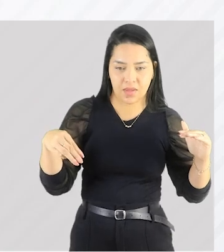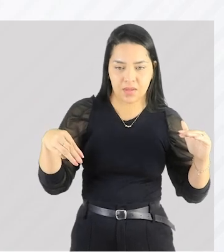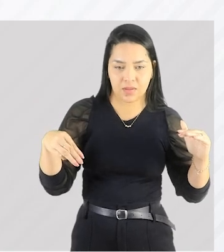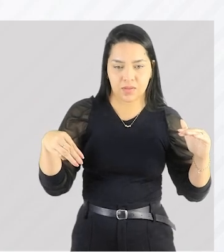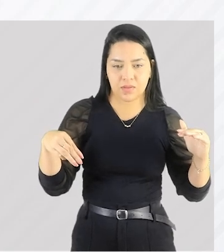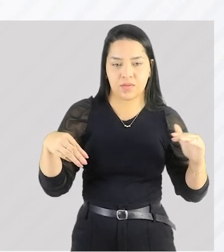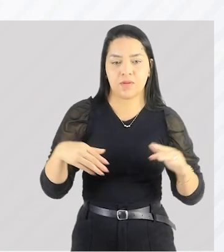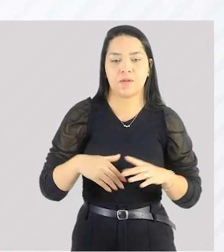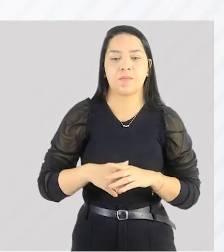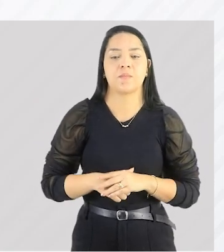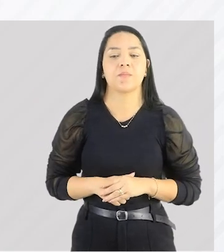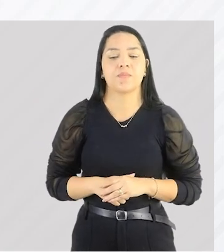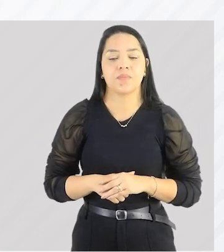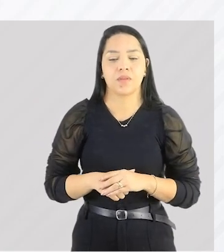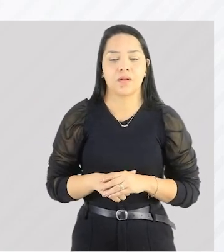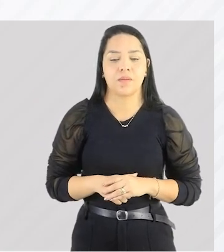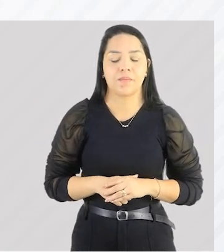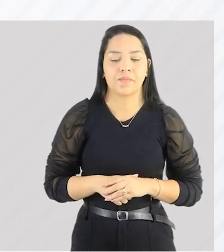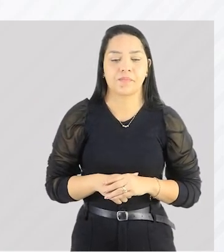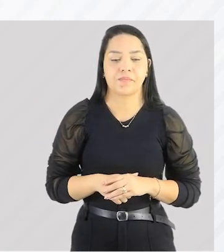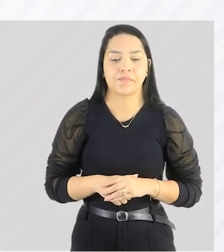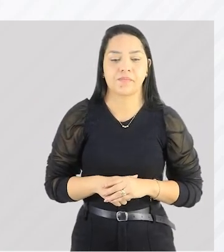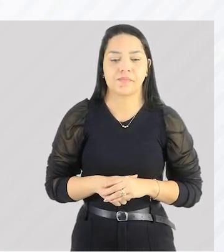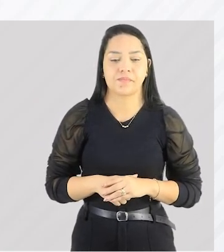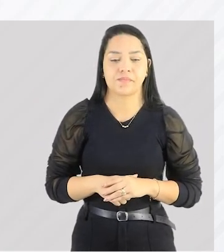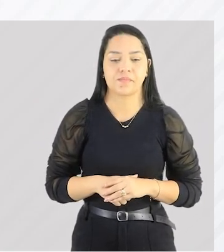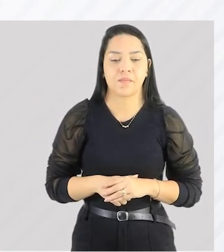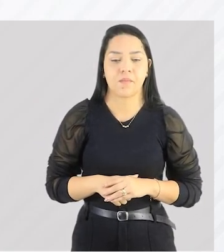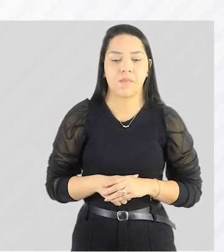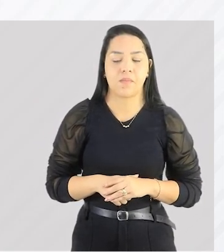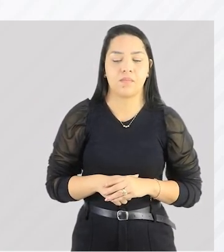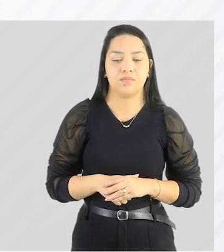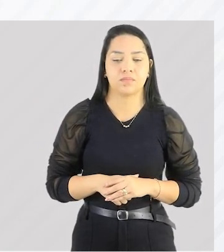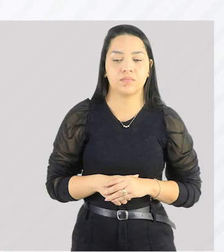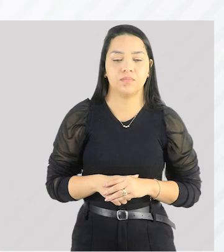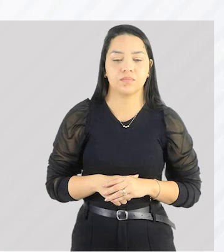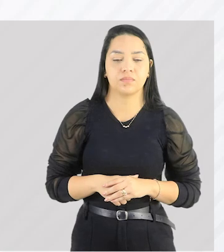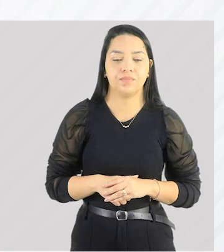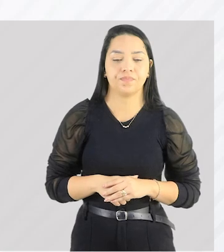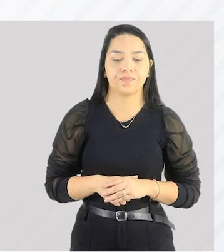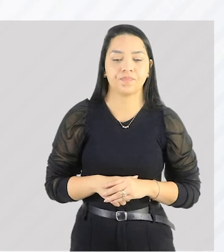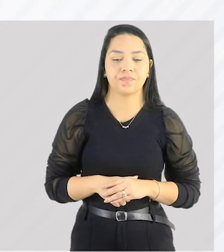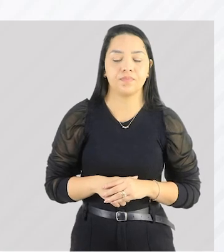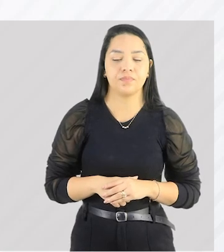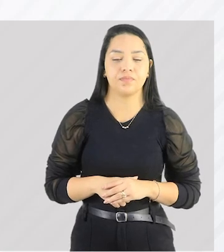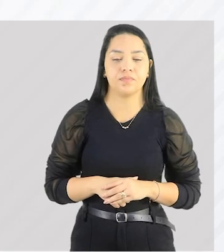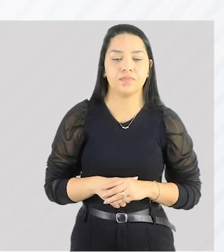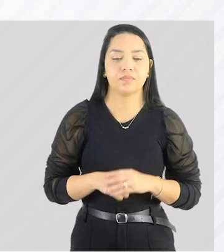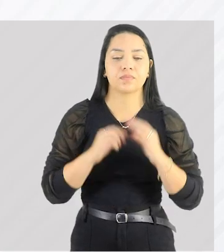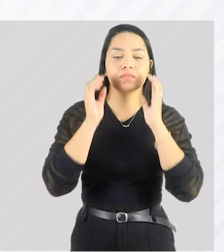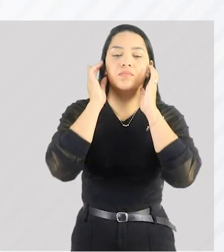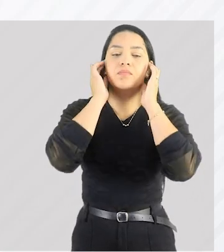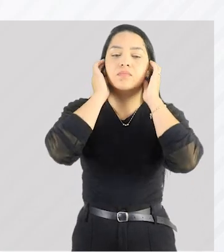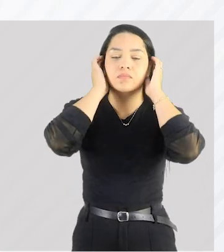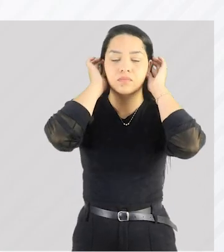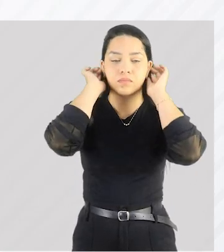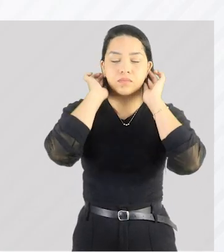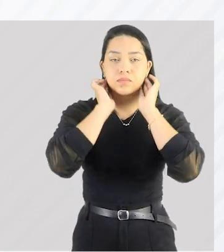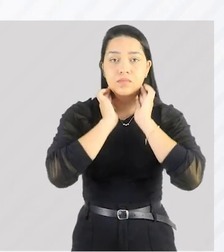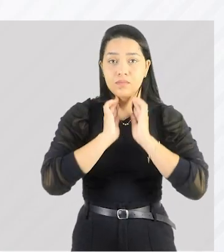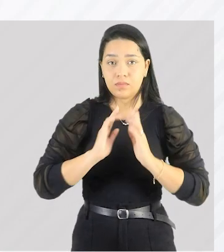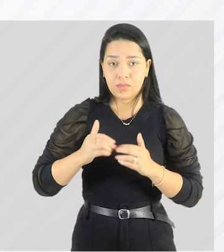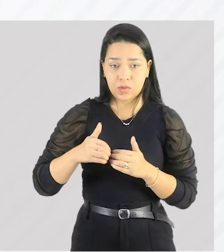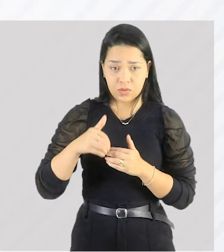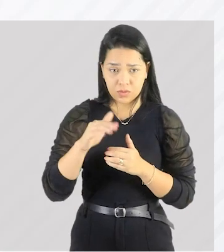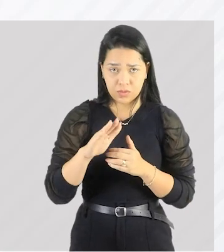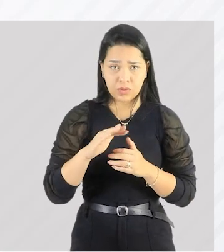de 400 metros e uma trilha de trecho suave de 100 metros, tá ok?